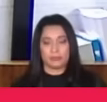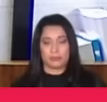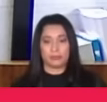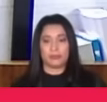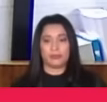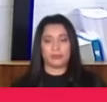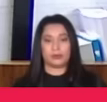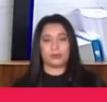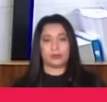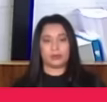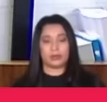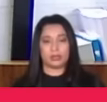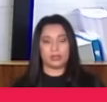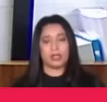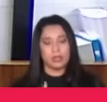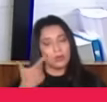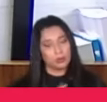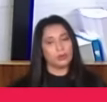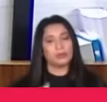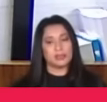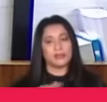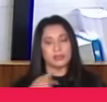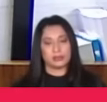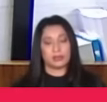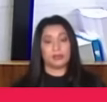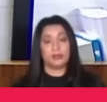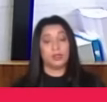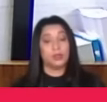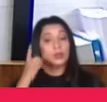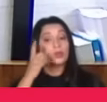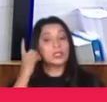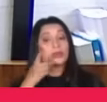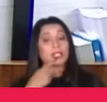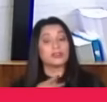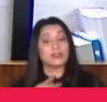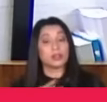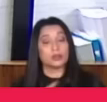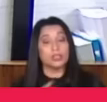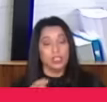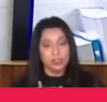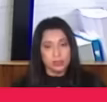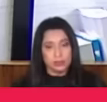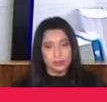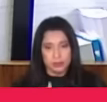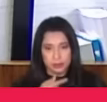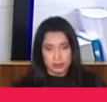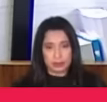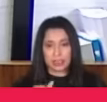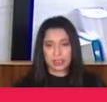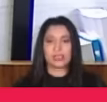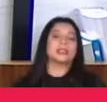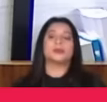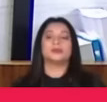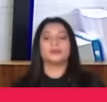Eu faço questão de repetir aqui o que ele disse no 7 de setembro de 2022,